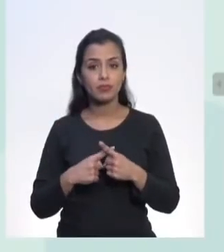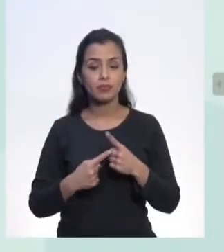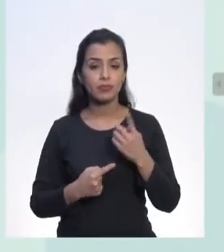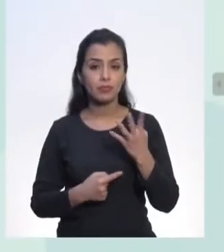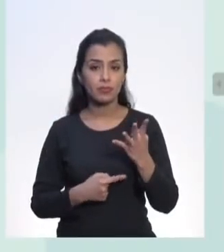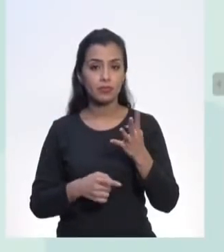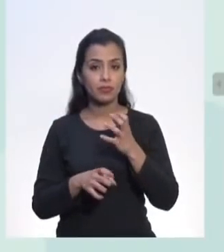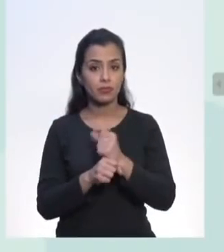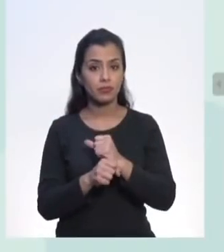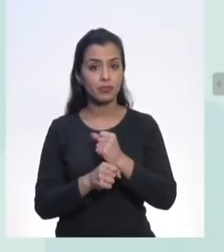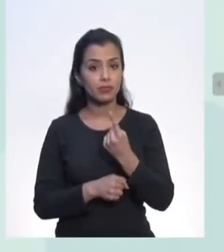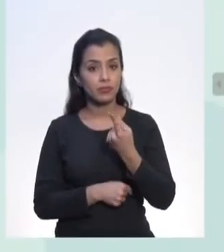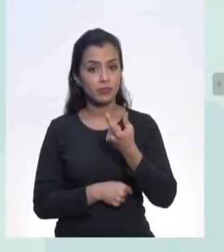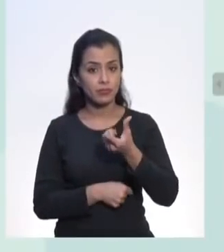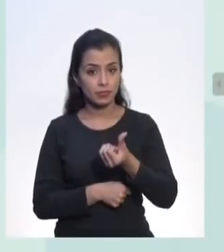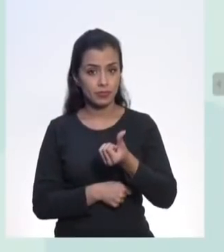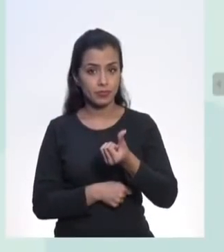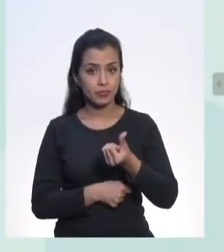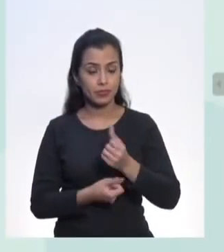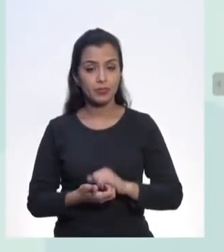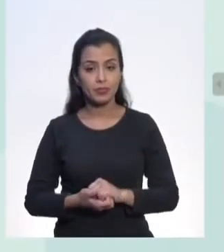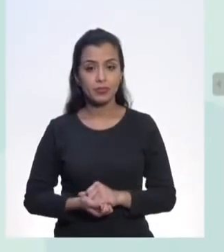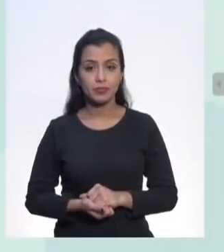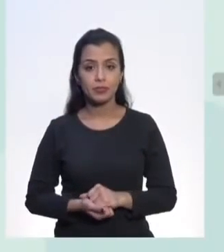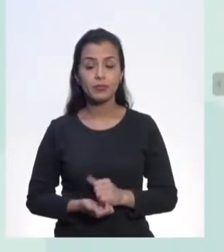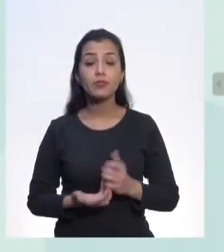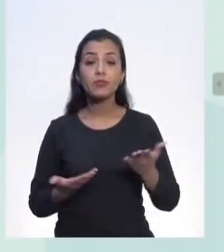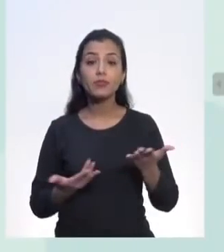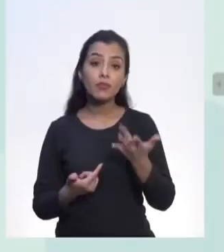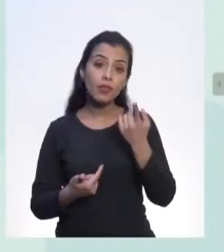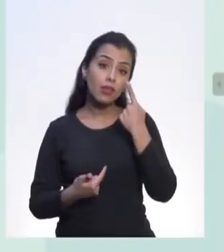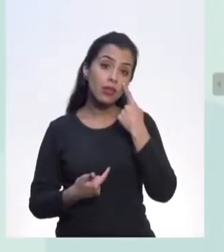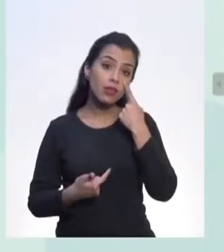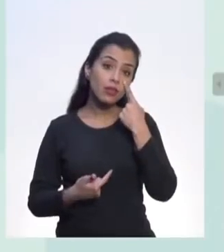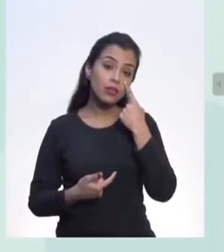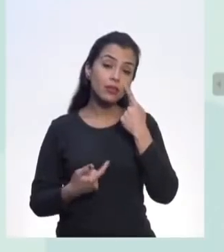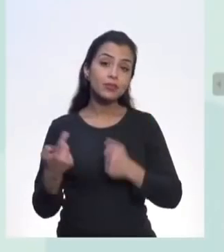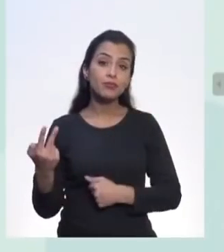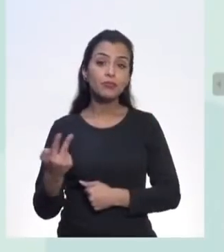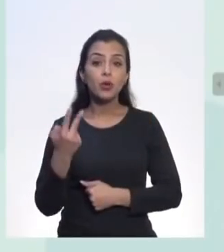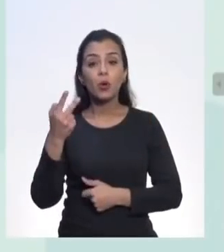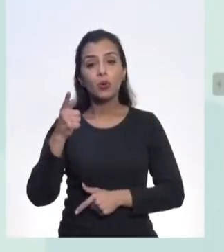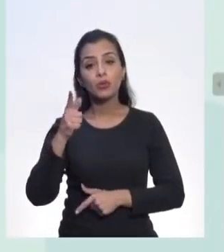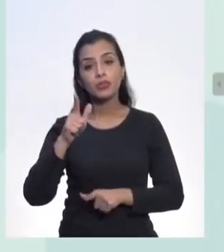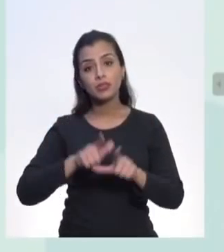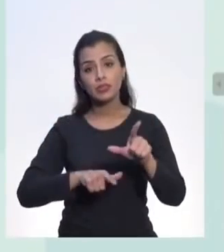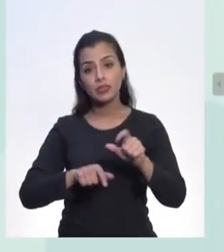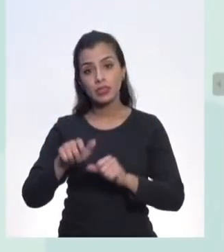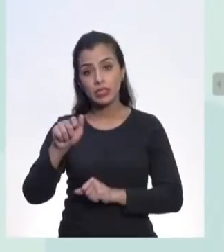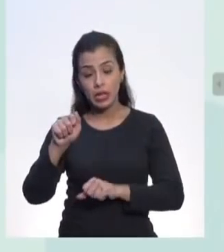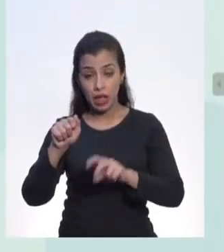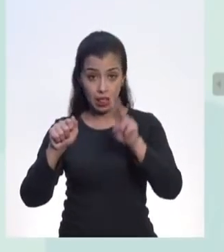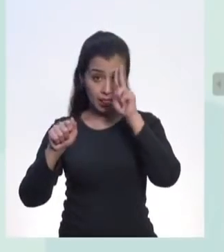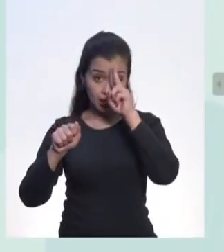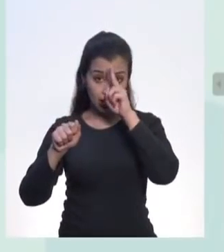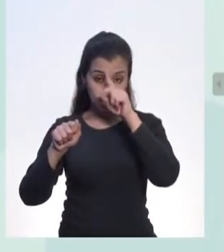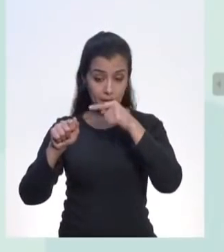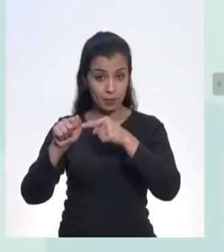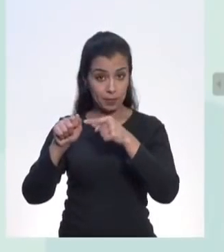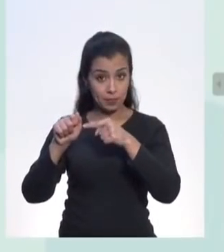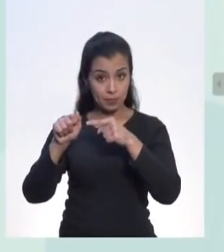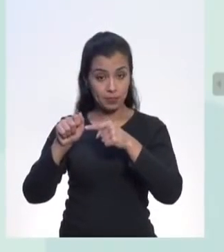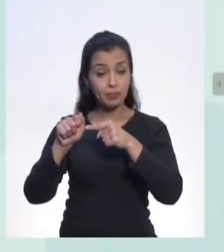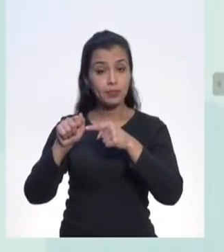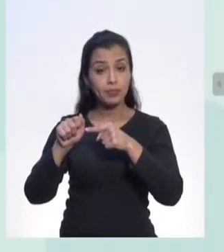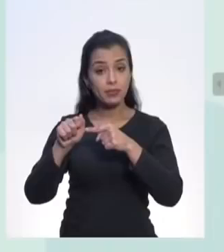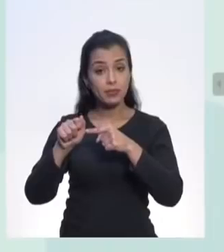16. Muito bem. Agora, eu vou olhar o valor do A. Lembra, o A está